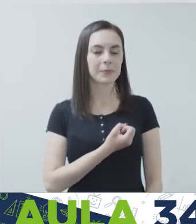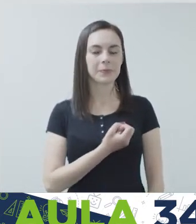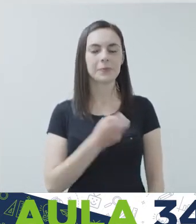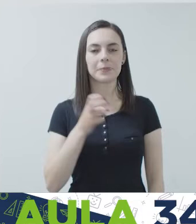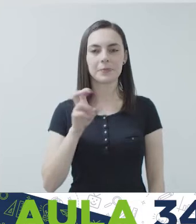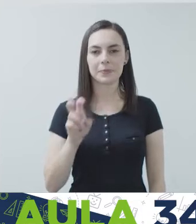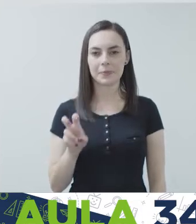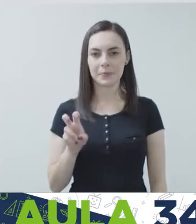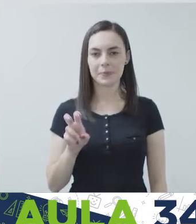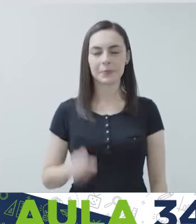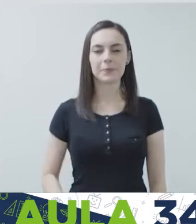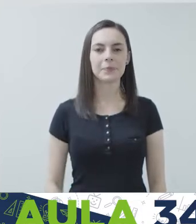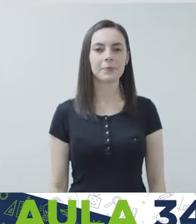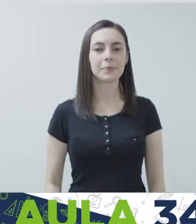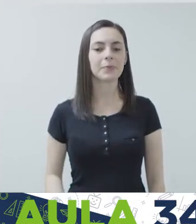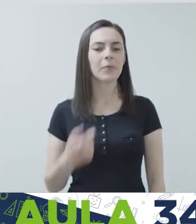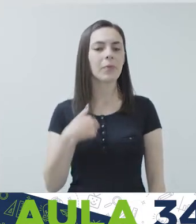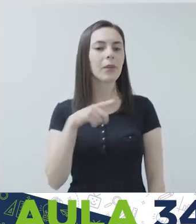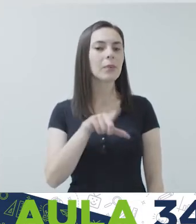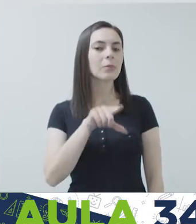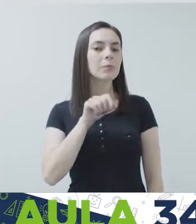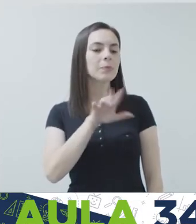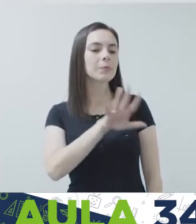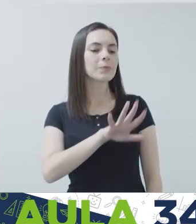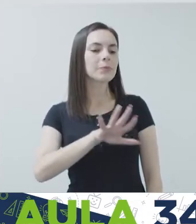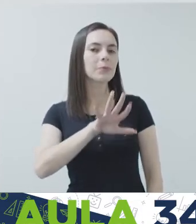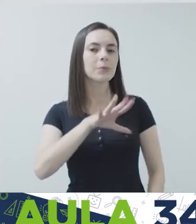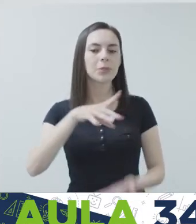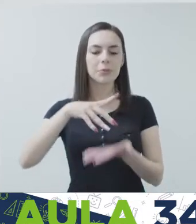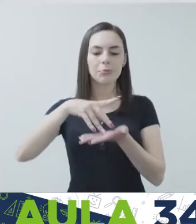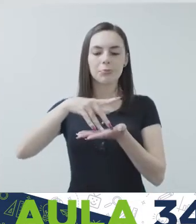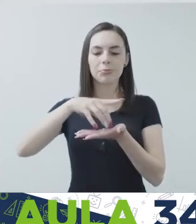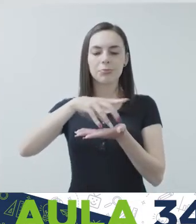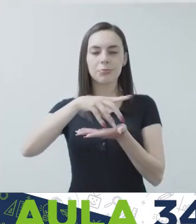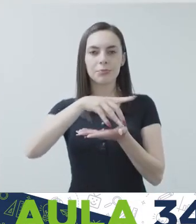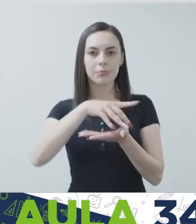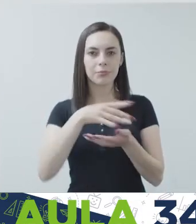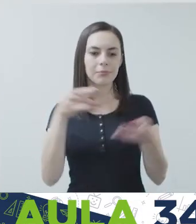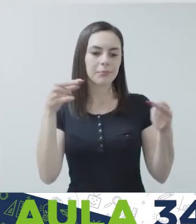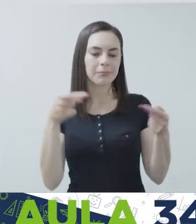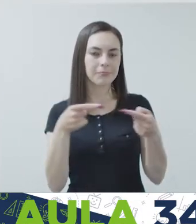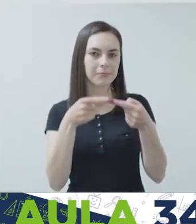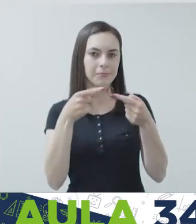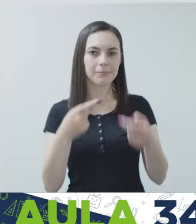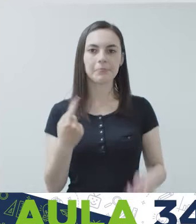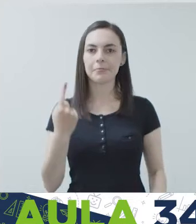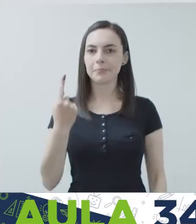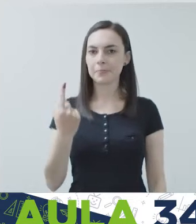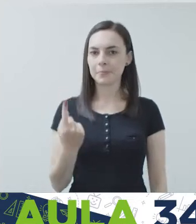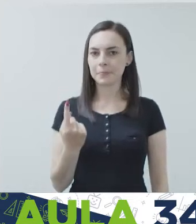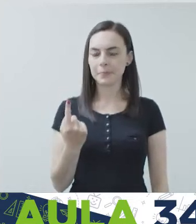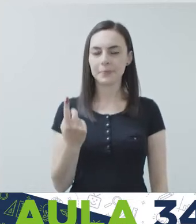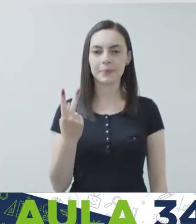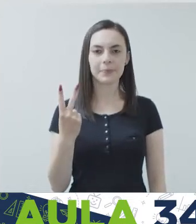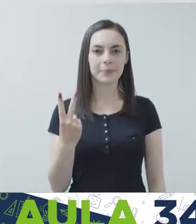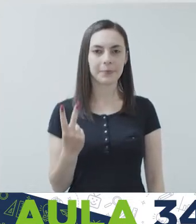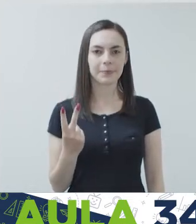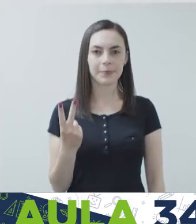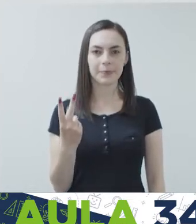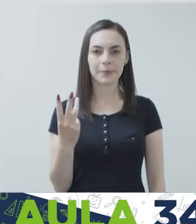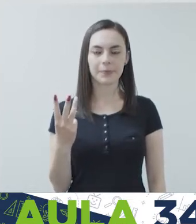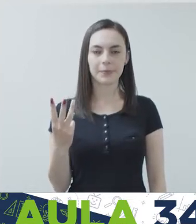5. 5. E eu escolhi a imagem dos dinossauros para a gente colocar aqui. 1,